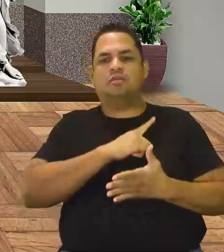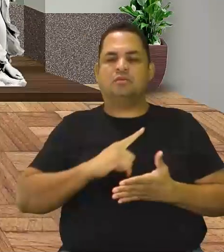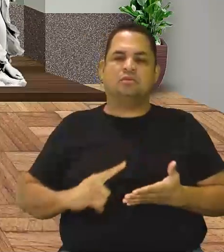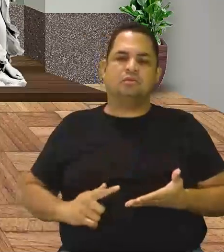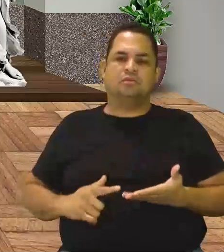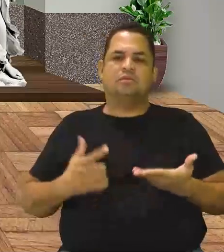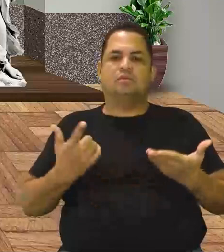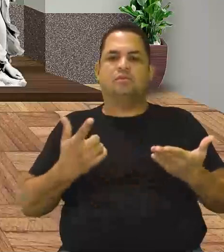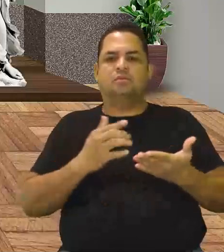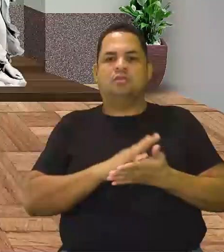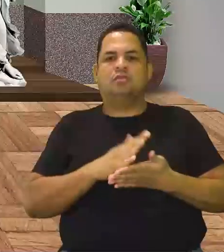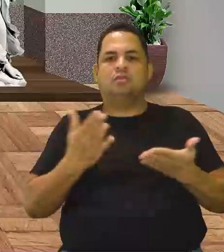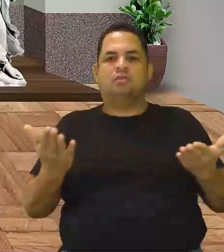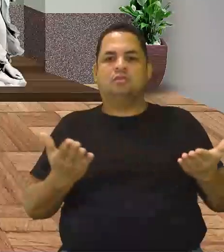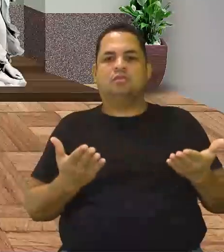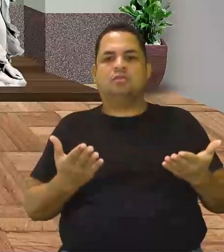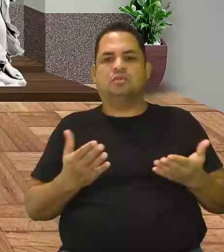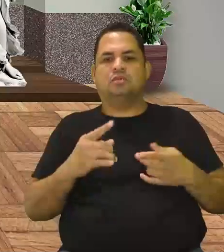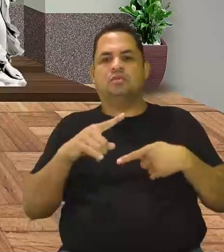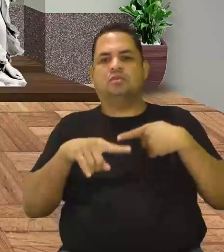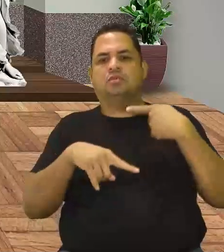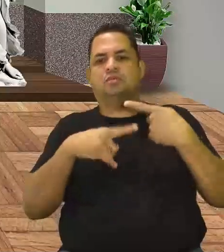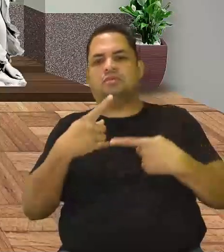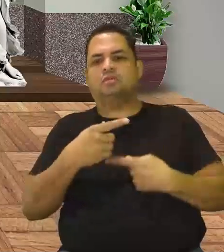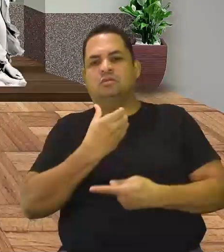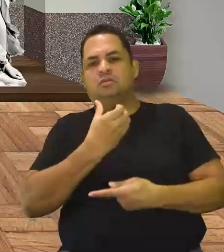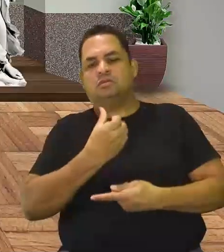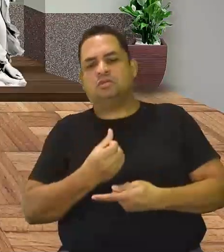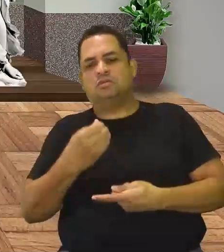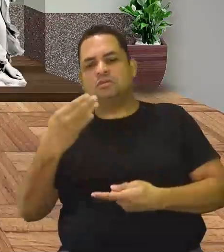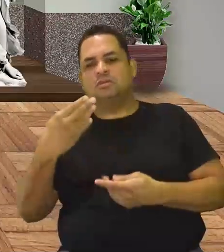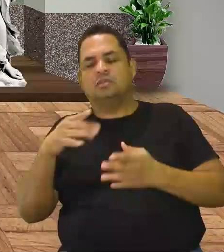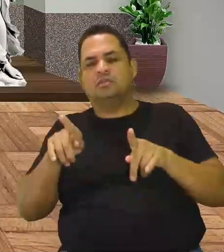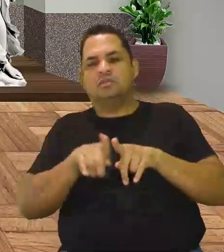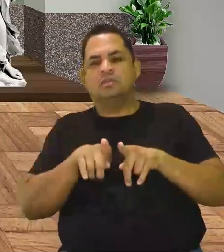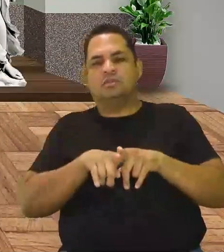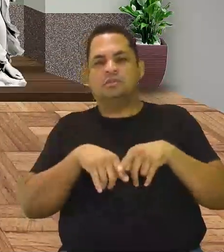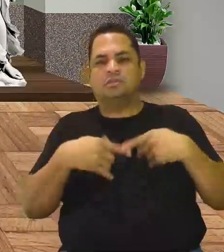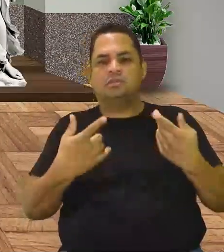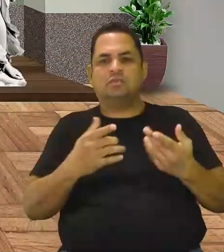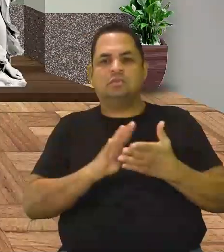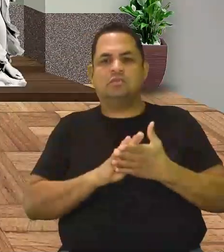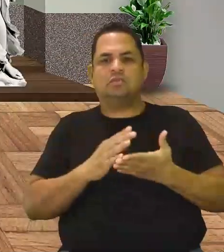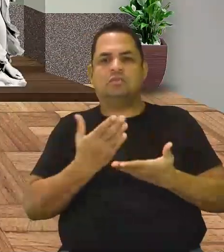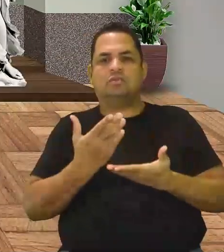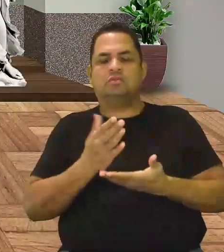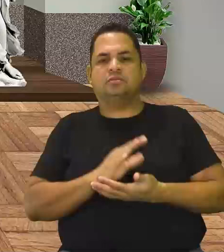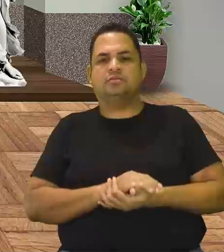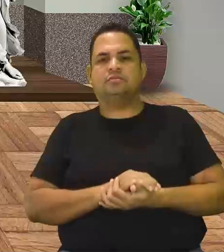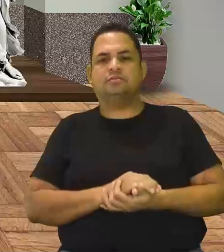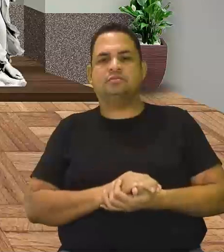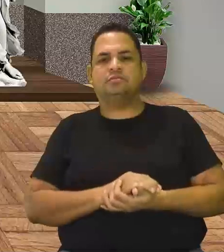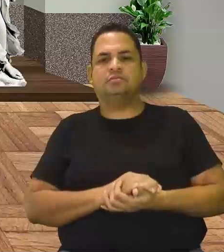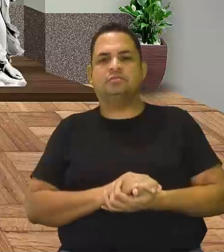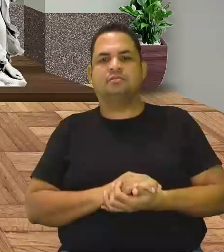Vargas, depois foi para tirar Getúlio Vargas, depois foi em 64 também. Sempre ela teve nisso daí.